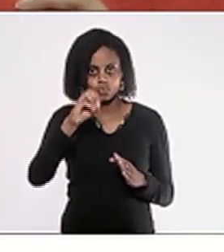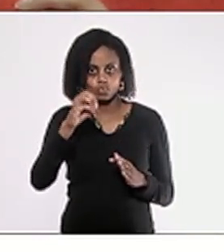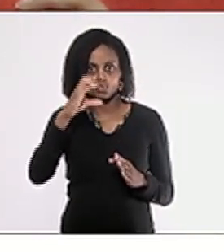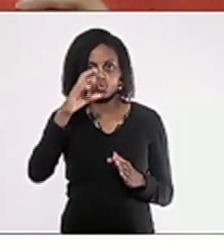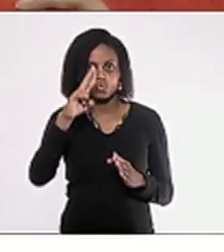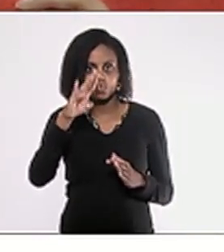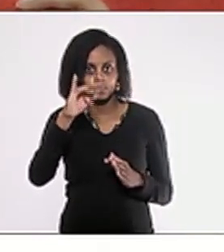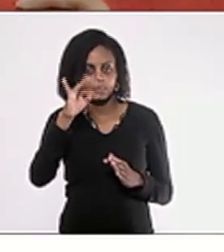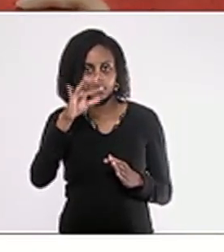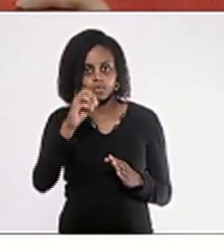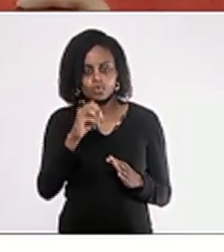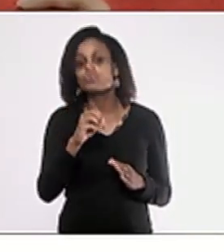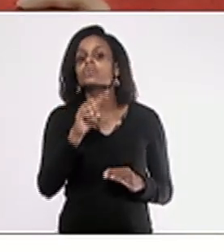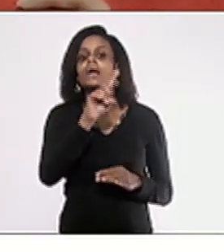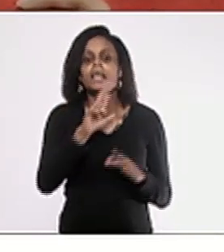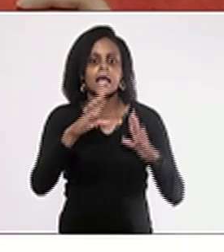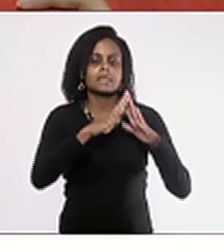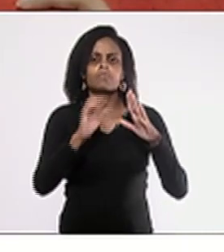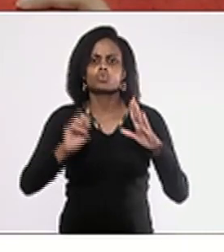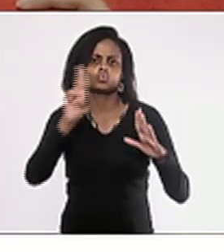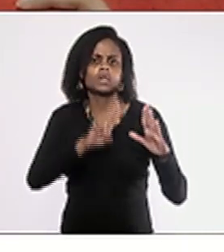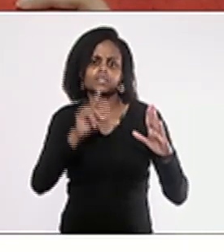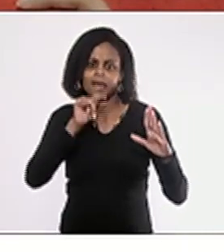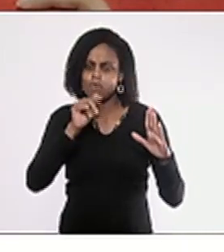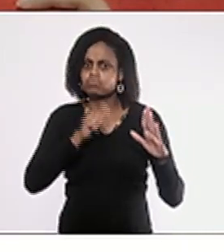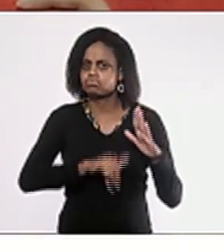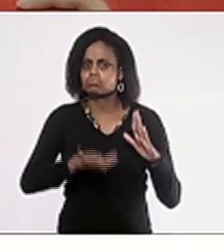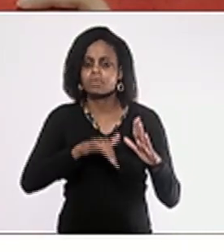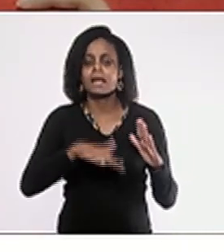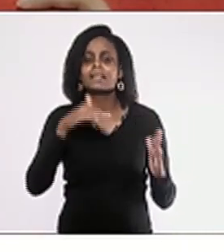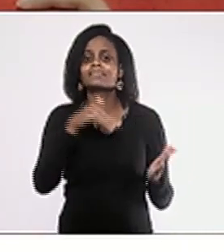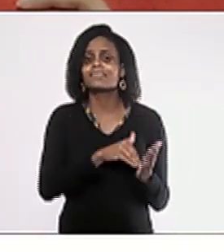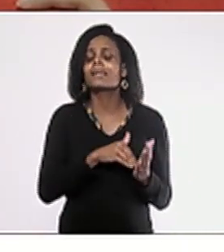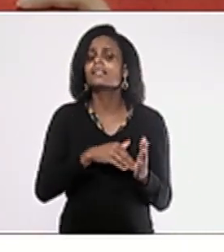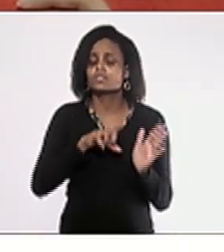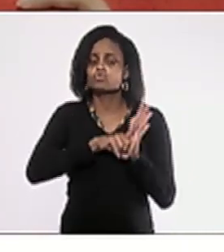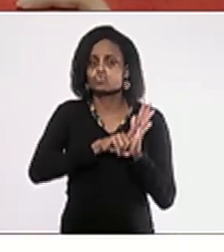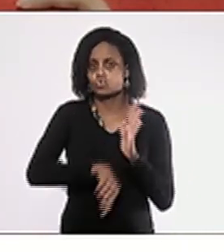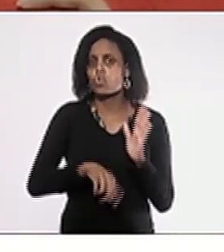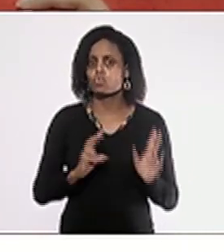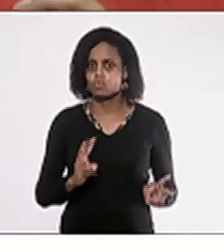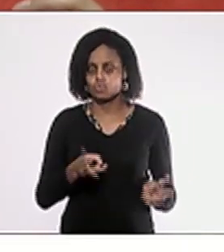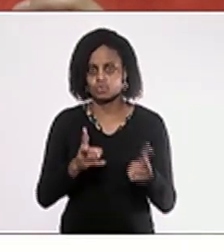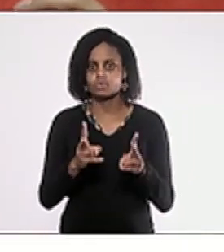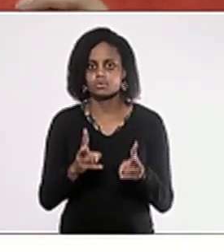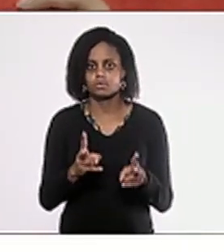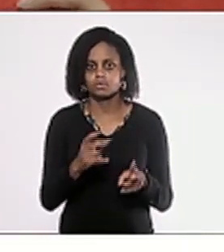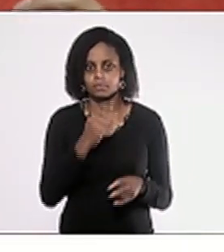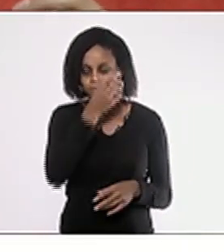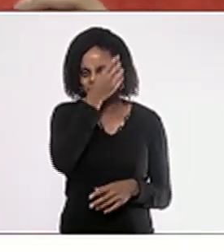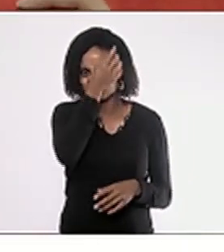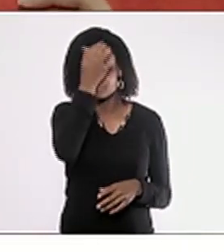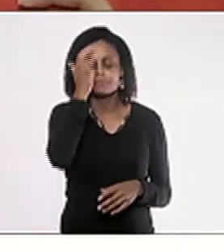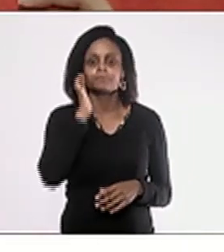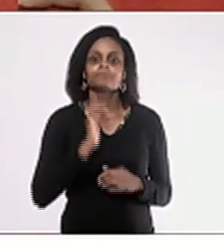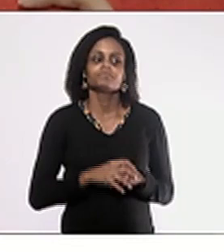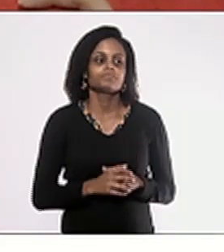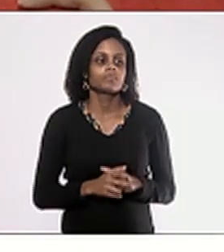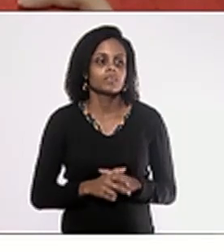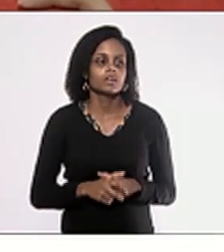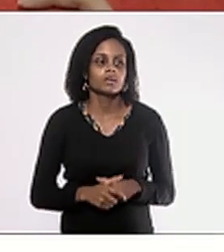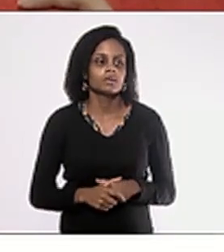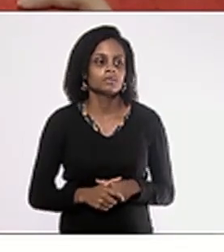ela vai ser cobrado pela tarifa social, que é até 6 metros cúbicos. Se cobra 6 metros cúbicos de